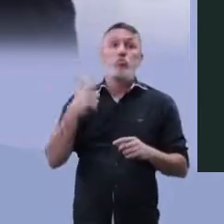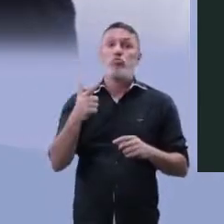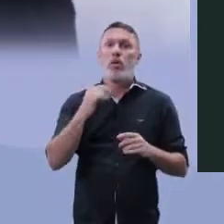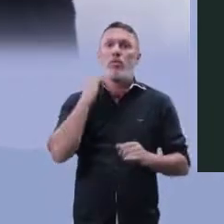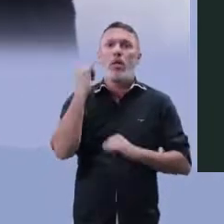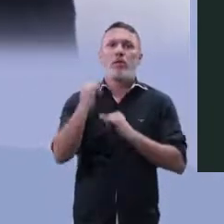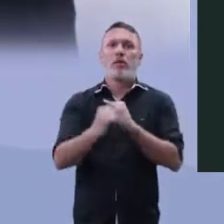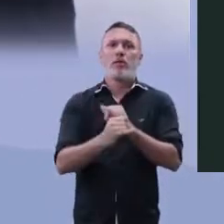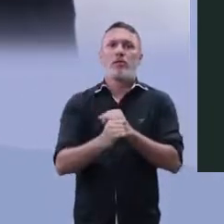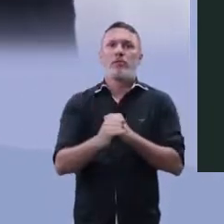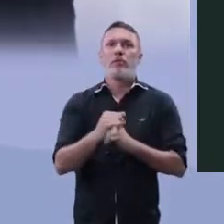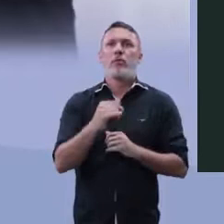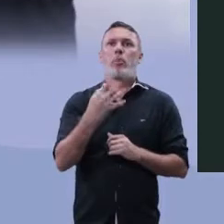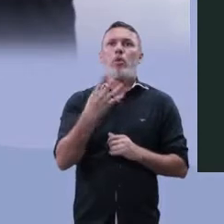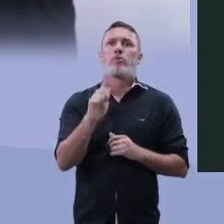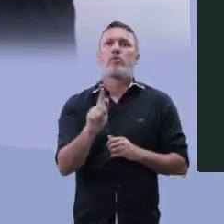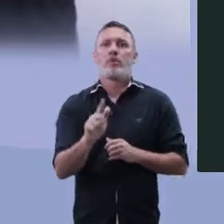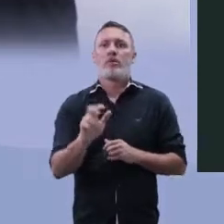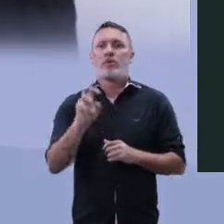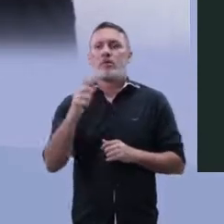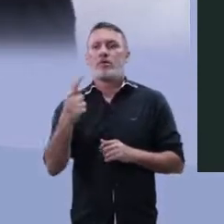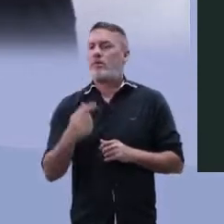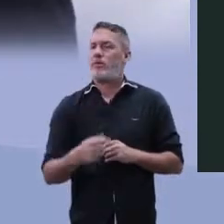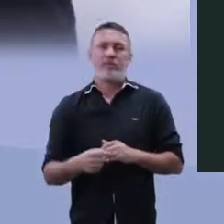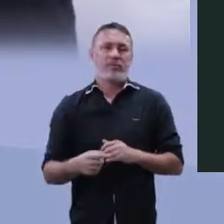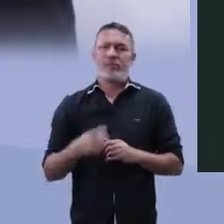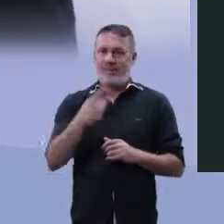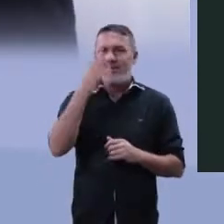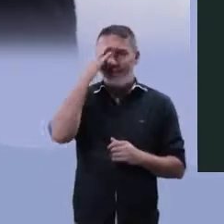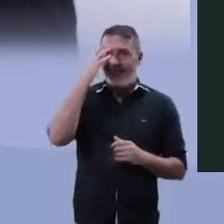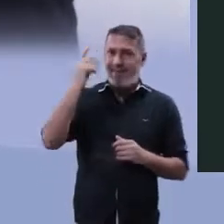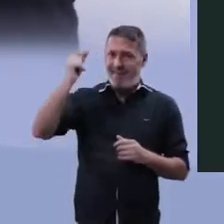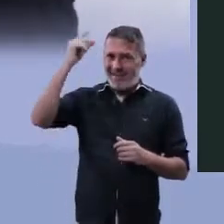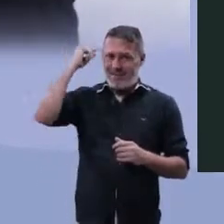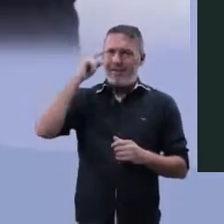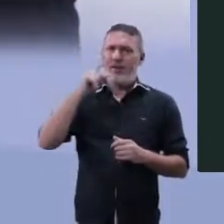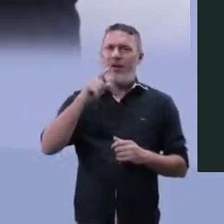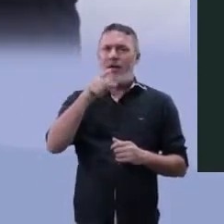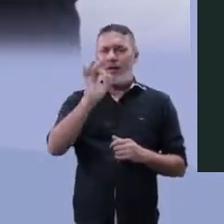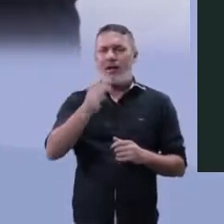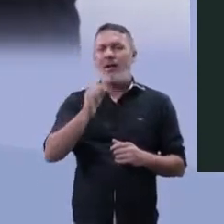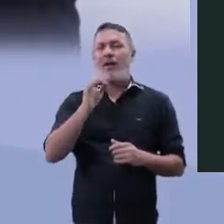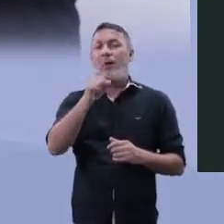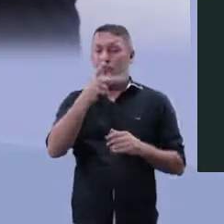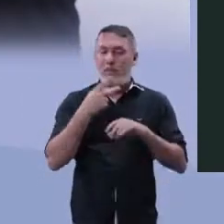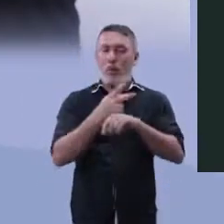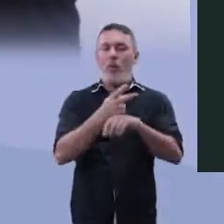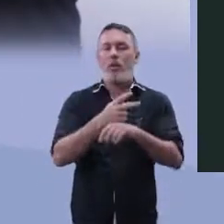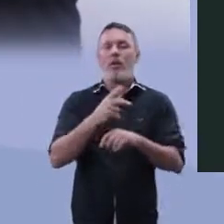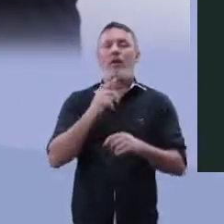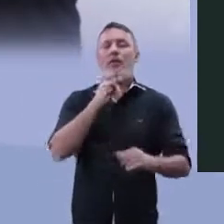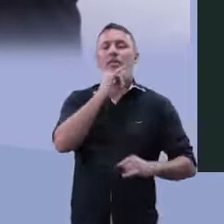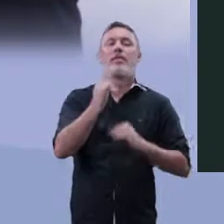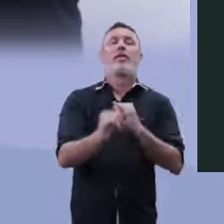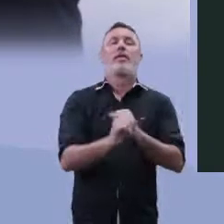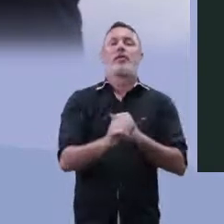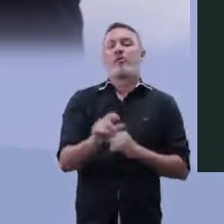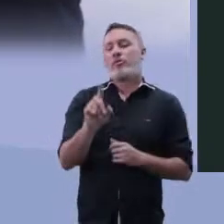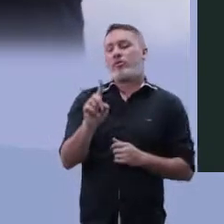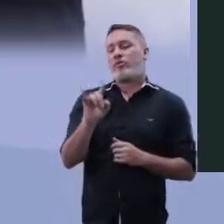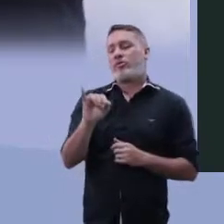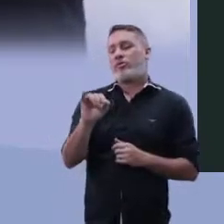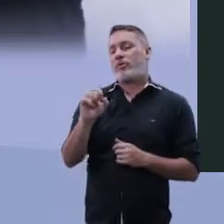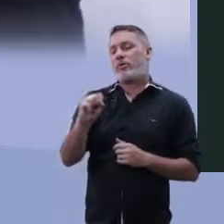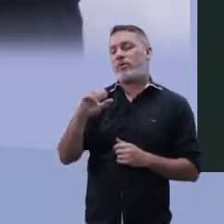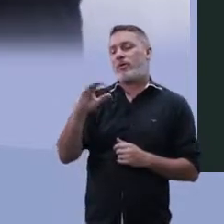da simplicidade? Gente, nós temos que lembrar que não existia a banda larga, a internet era discada. Né? Então, para quem está aí